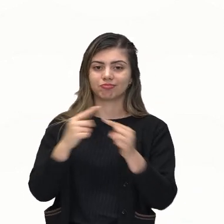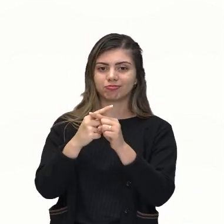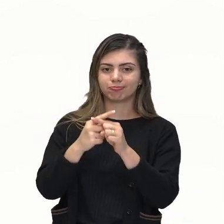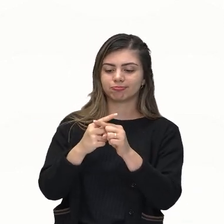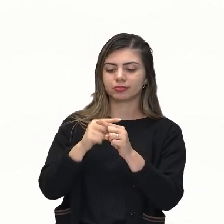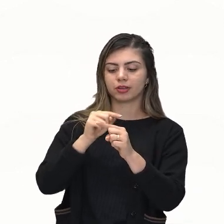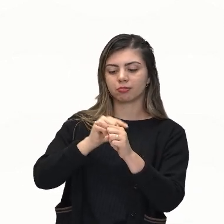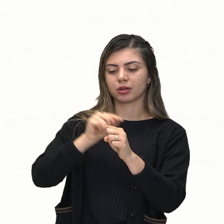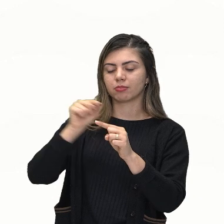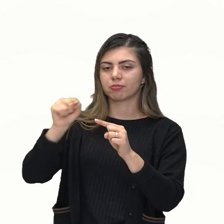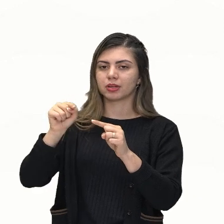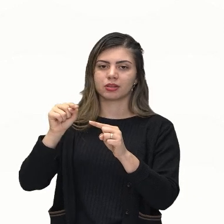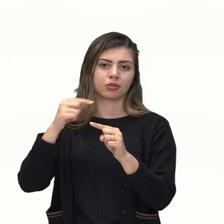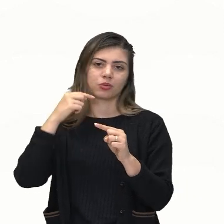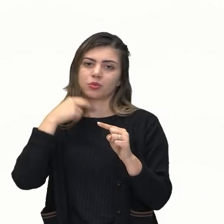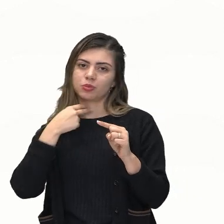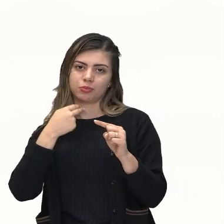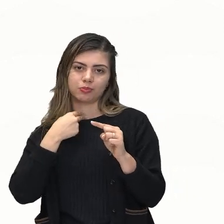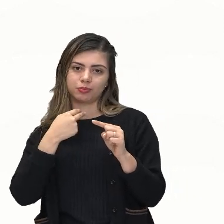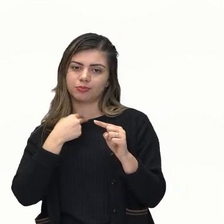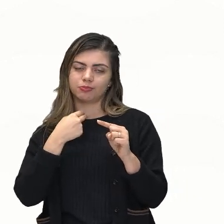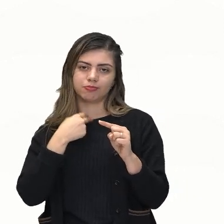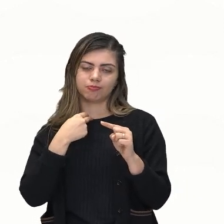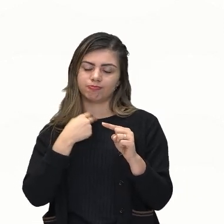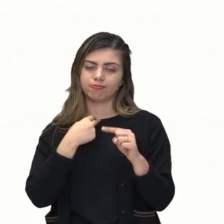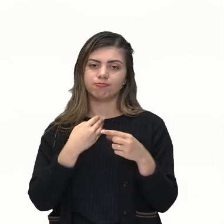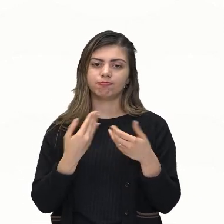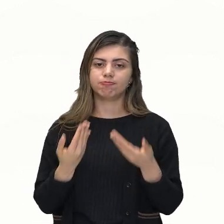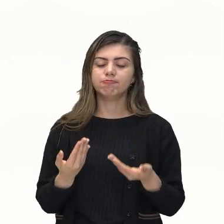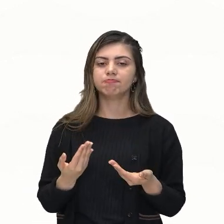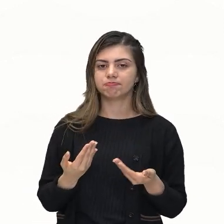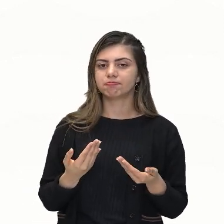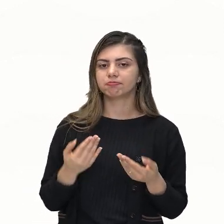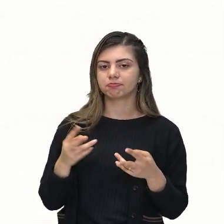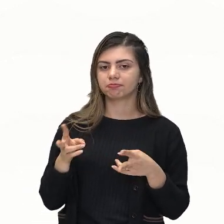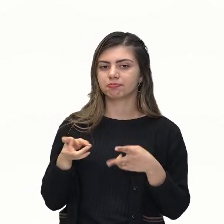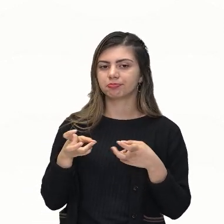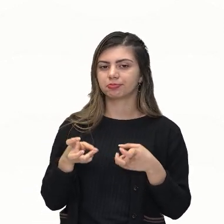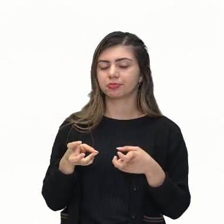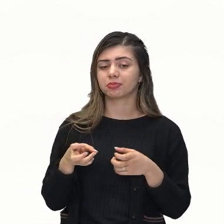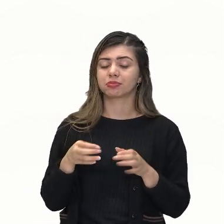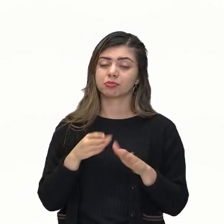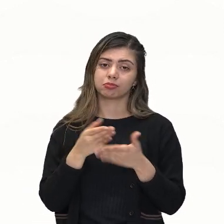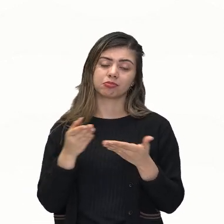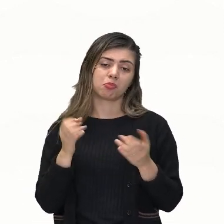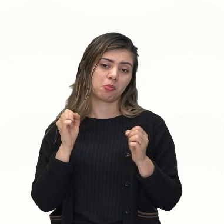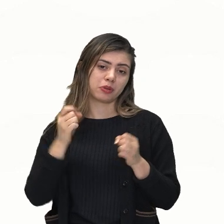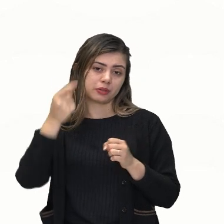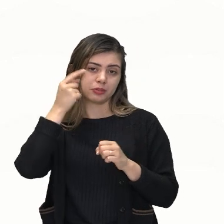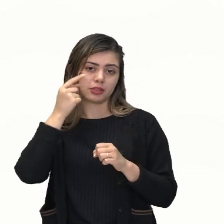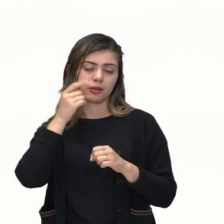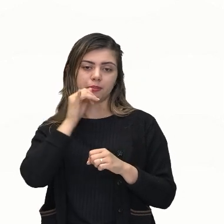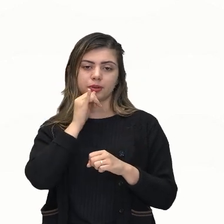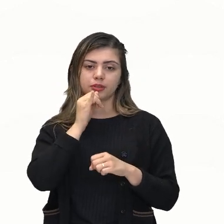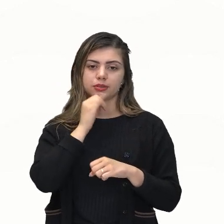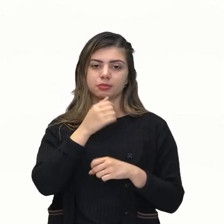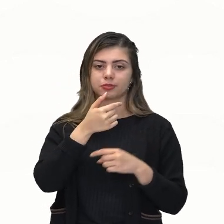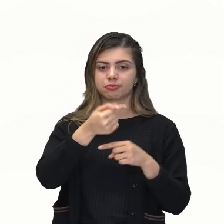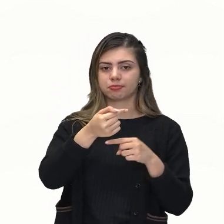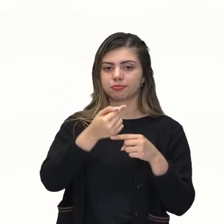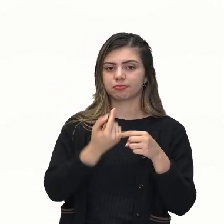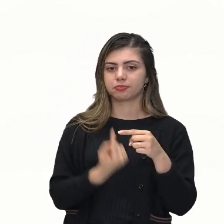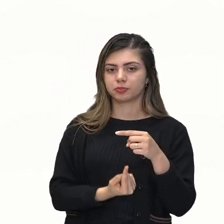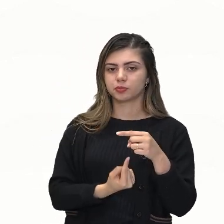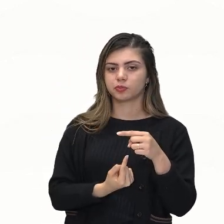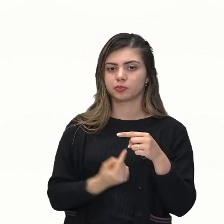não pode ser simplificado, tá bom? Então aqui, ó, você poderia pensar e fazer isso aqui, ó, 7 sobre 1 igual